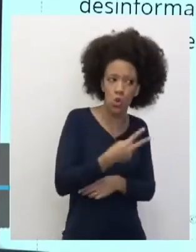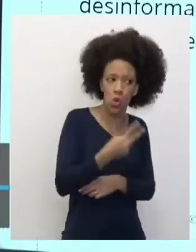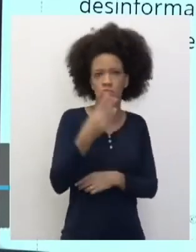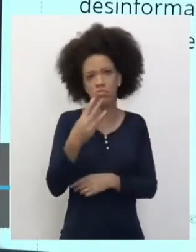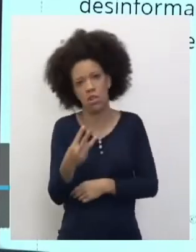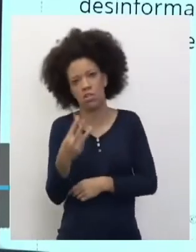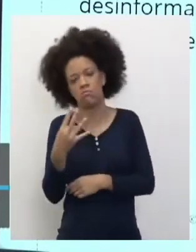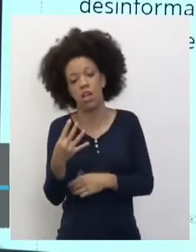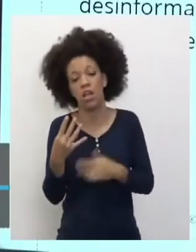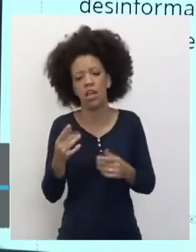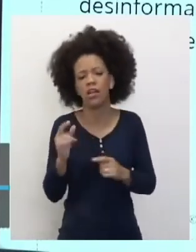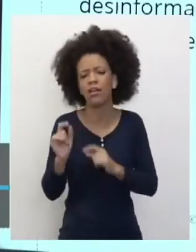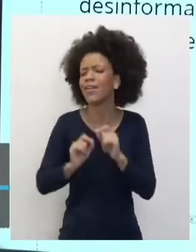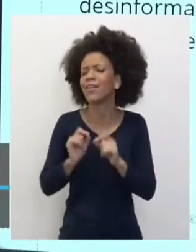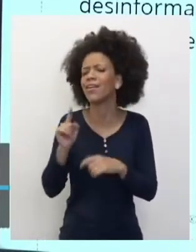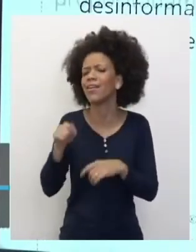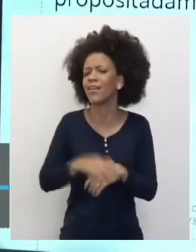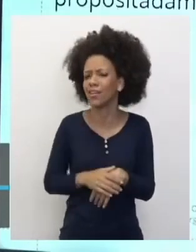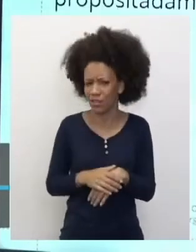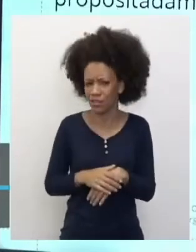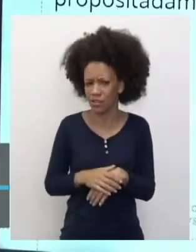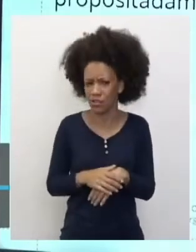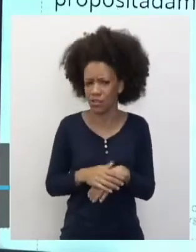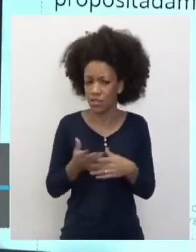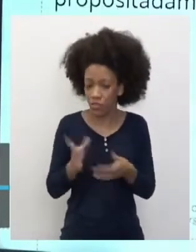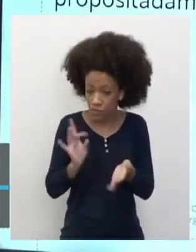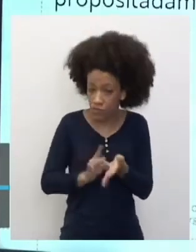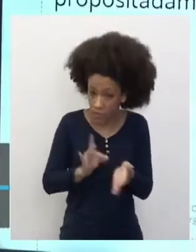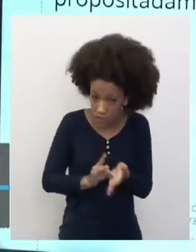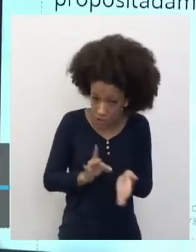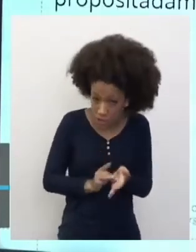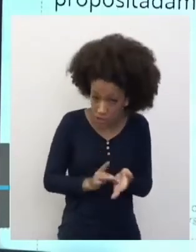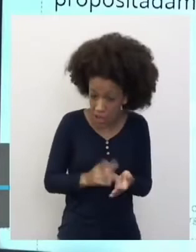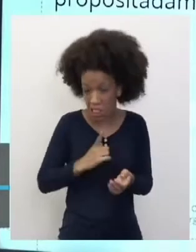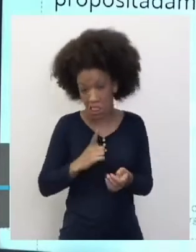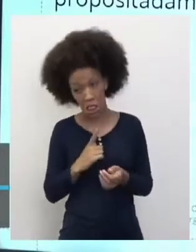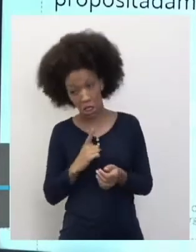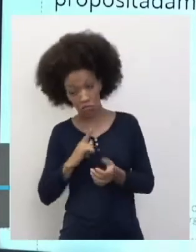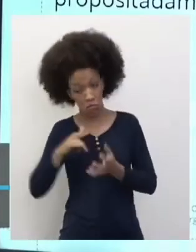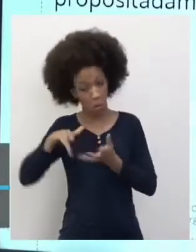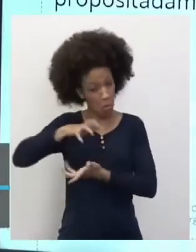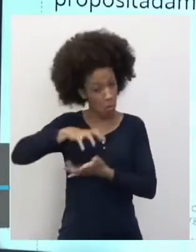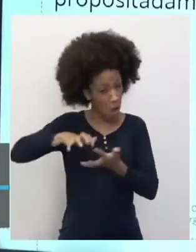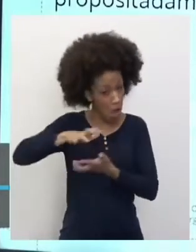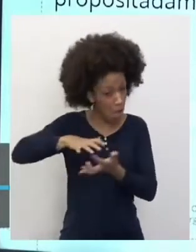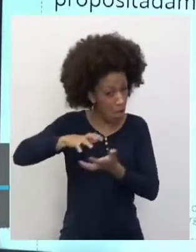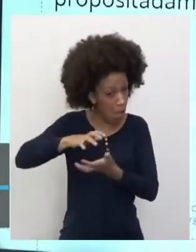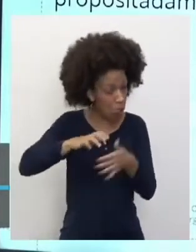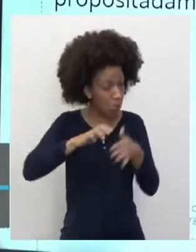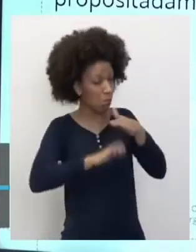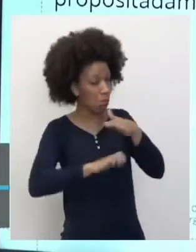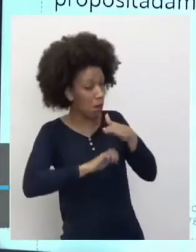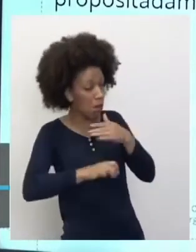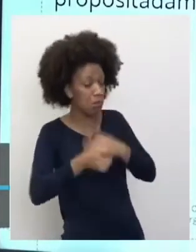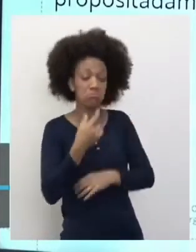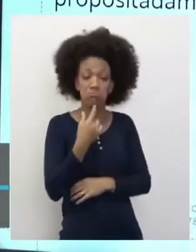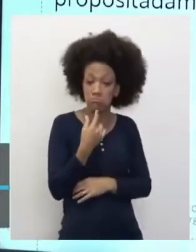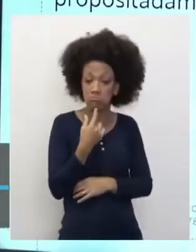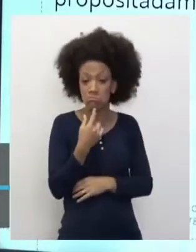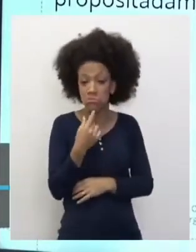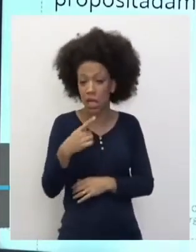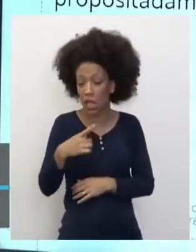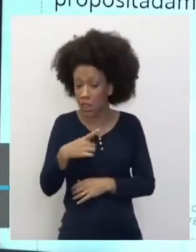está dando essa notícia? Será que realmente é confiável? Será que já teve algum escândalo, né, com essa empresa que está dando a informação? Será que tem